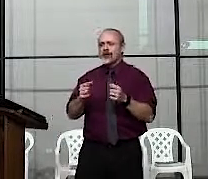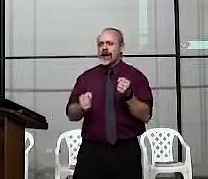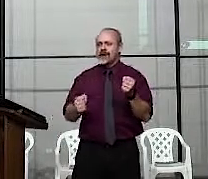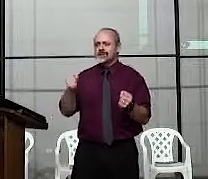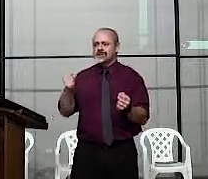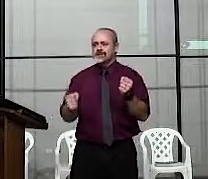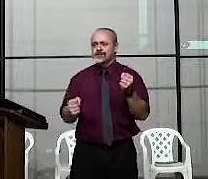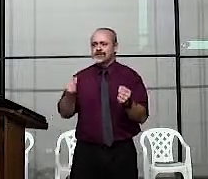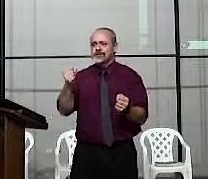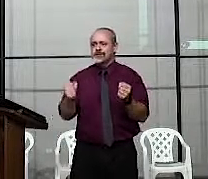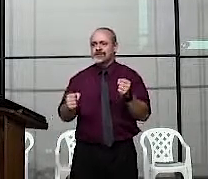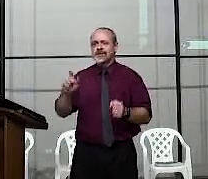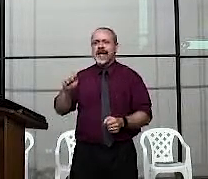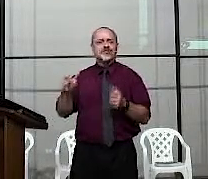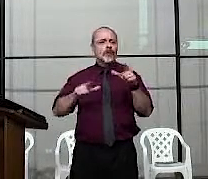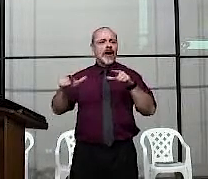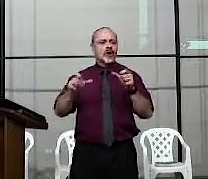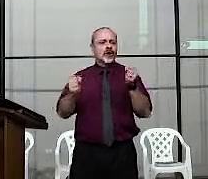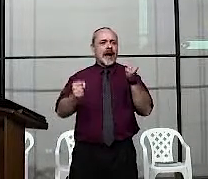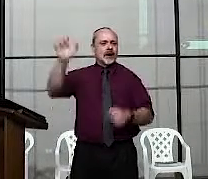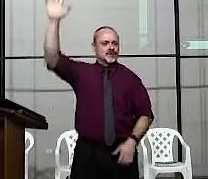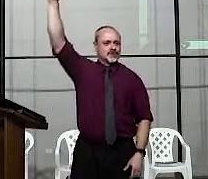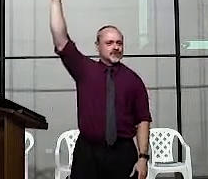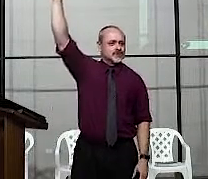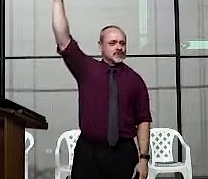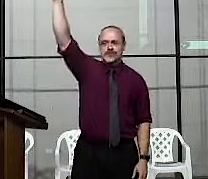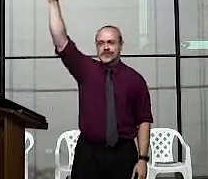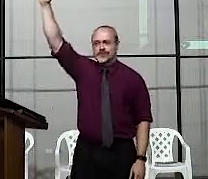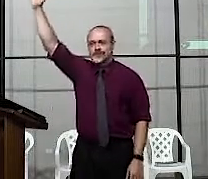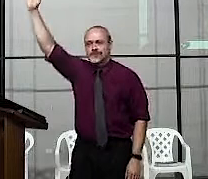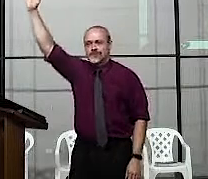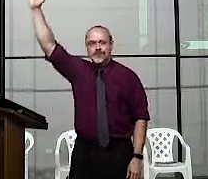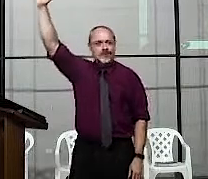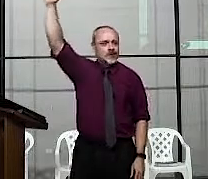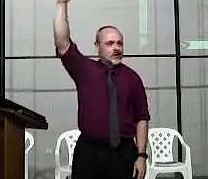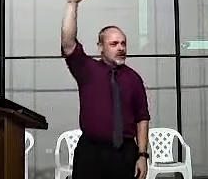Trabalha com carros? Quem trabalha com carros?